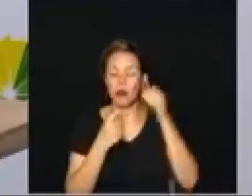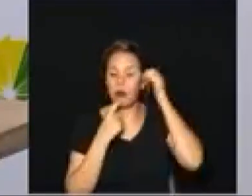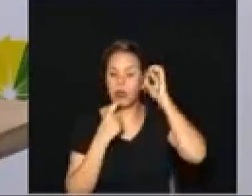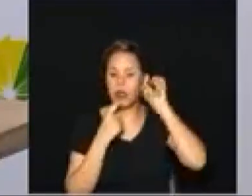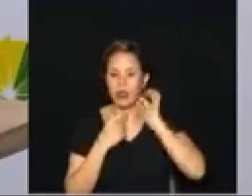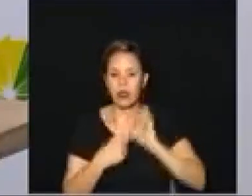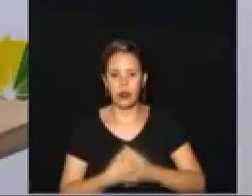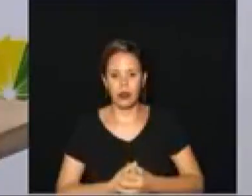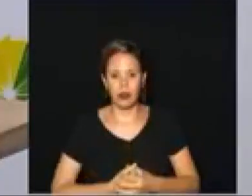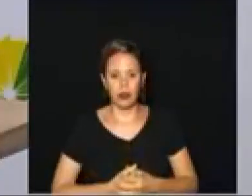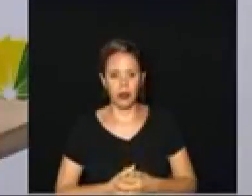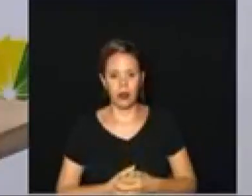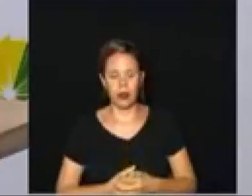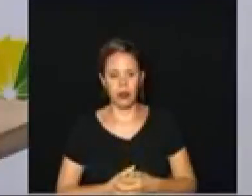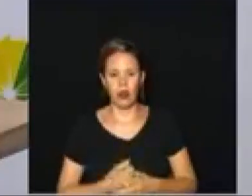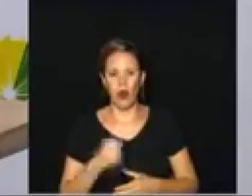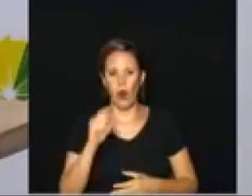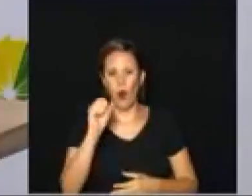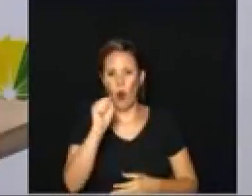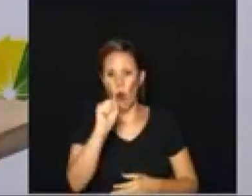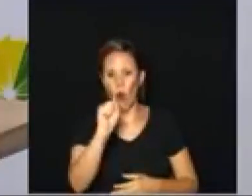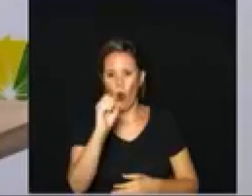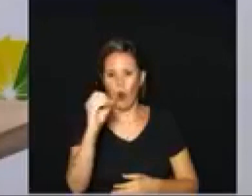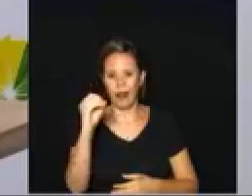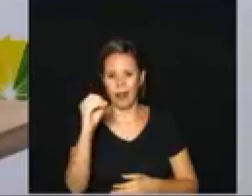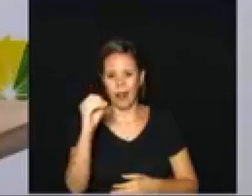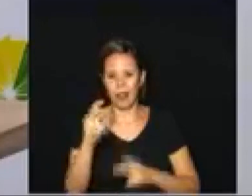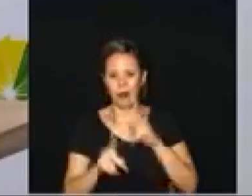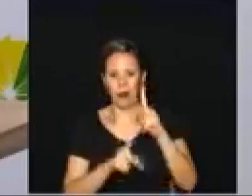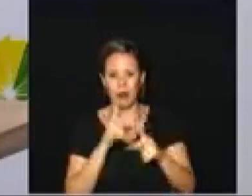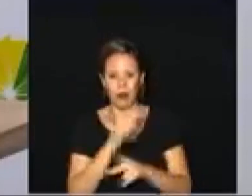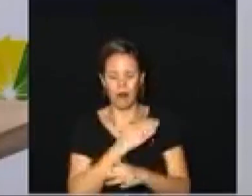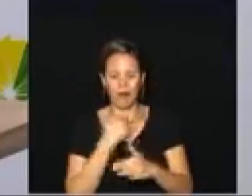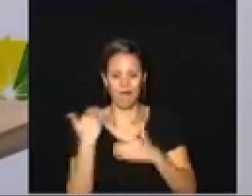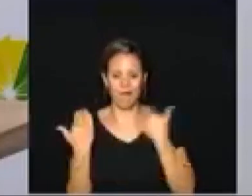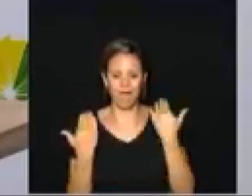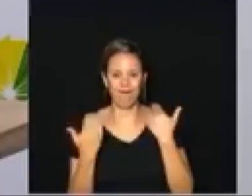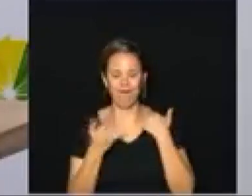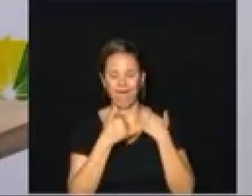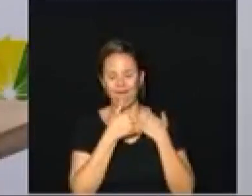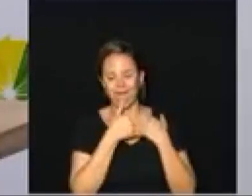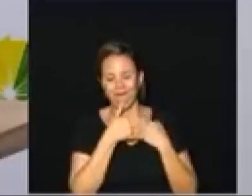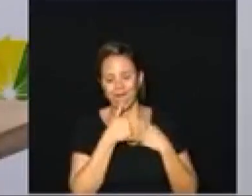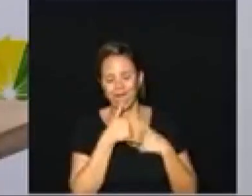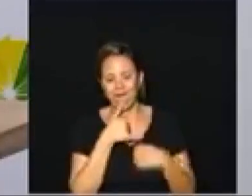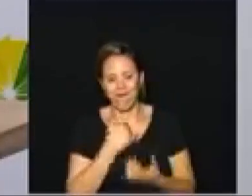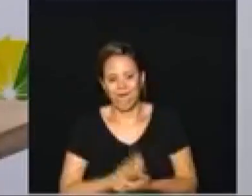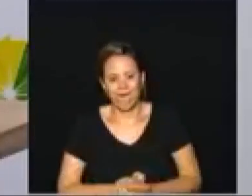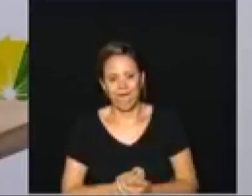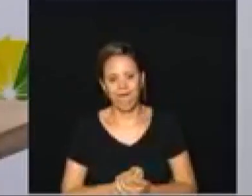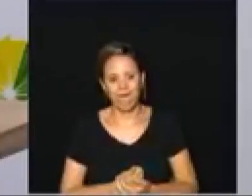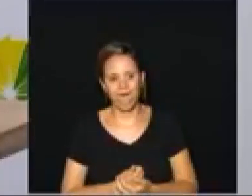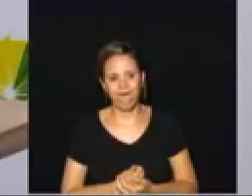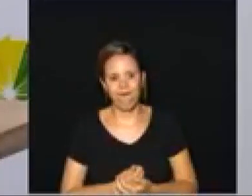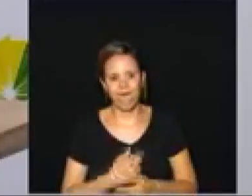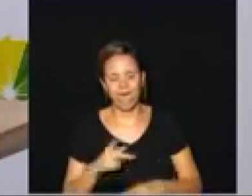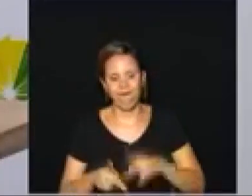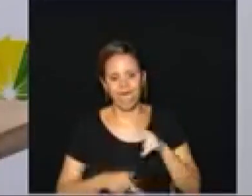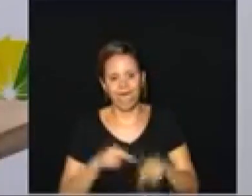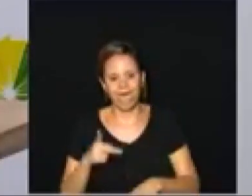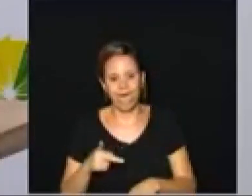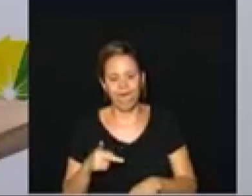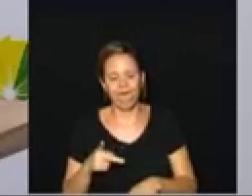chega aos 80 óbitos. Então, infelizmente, 80 pessoas,